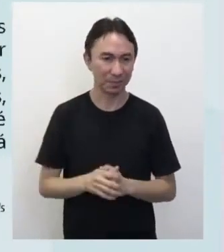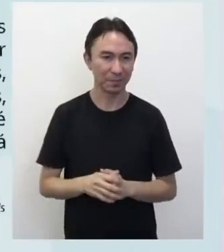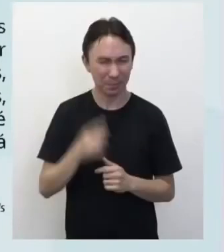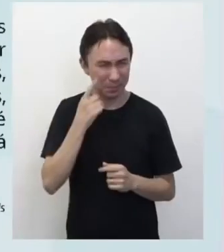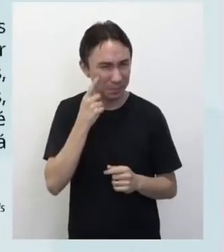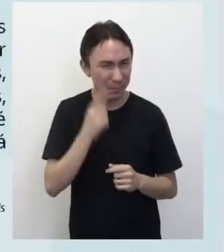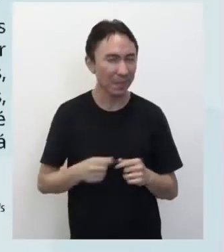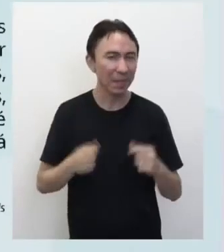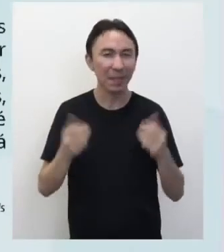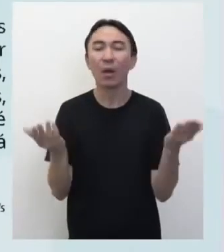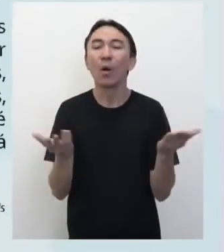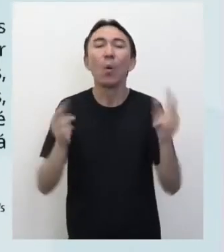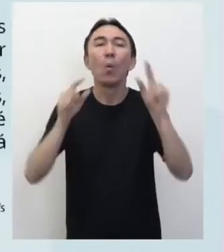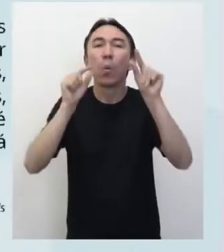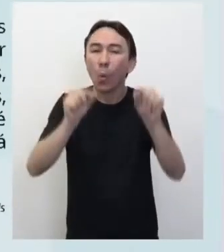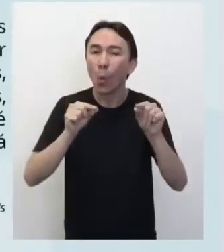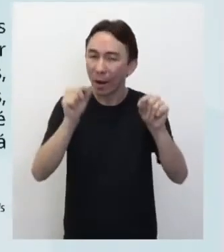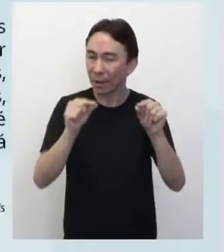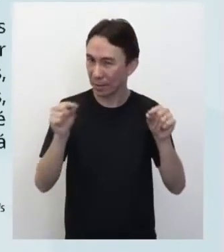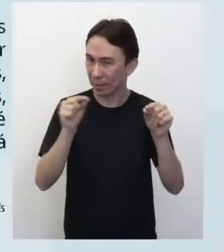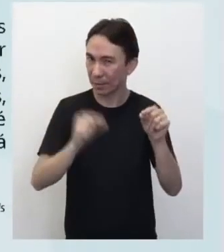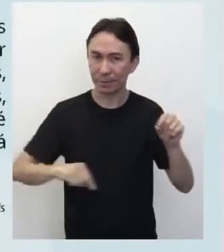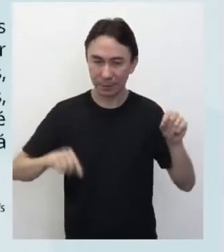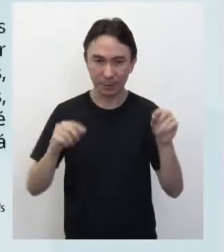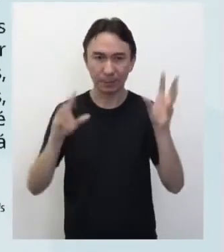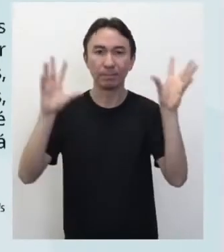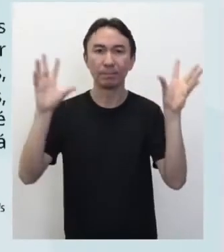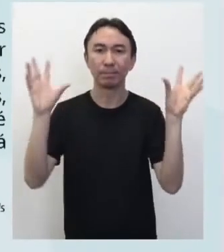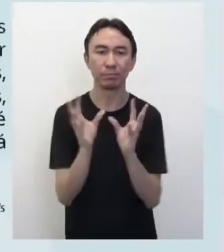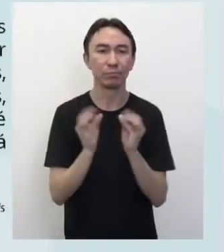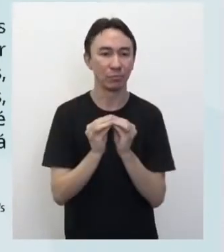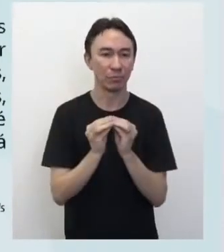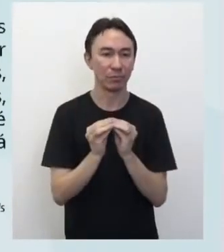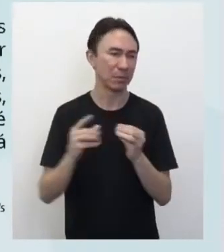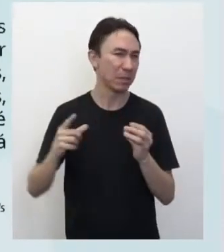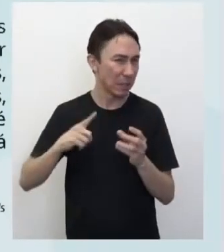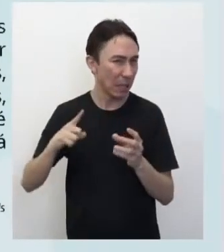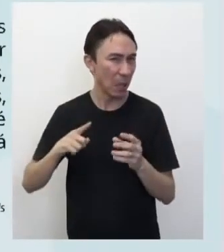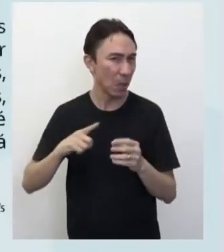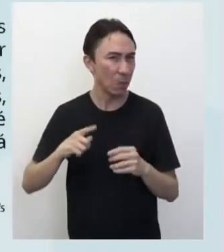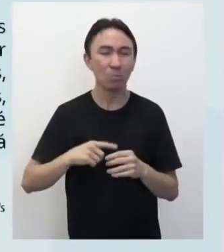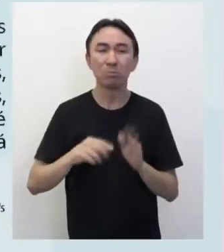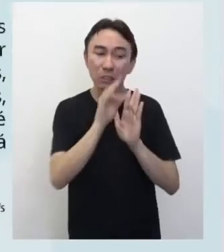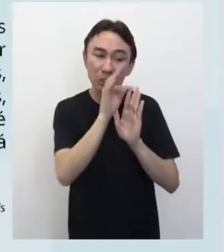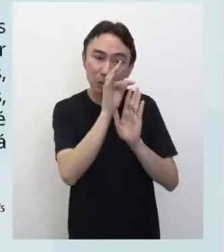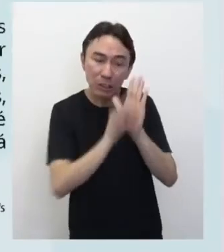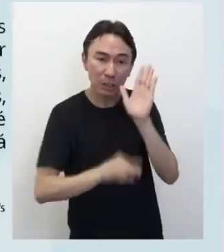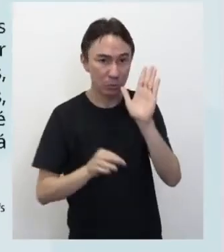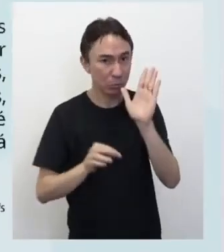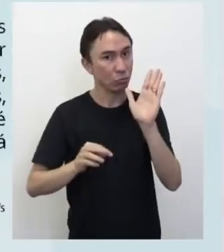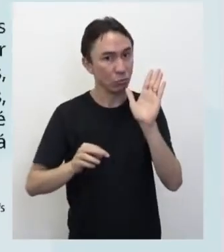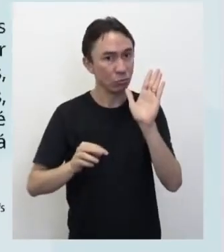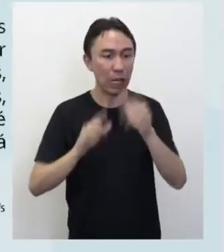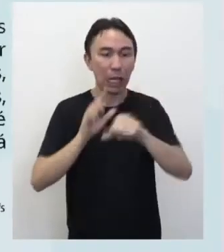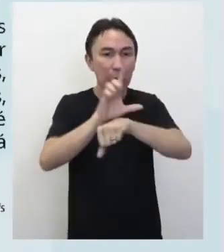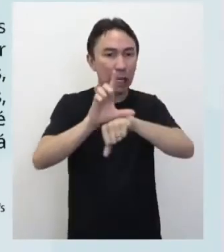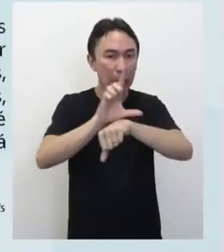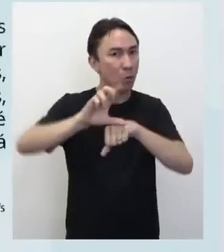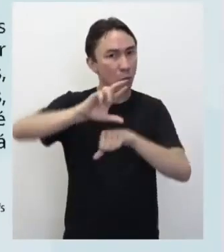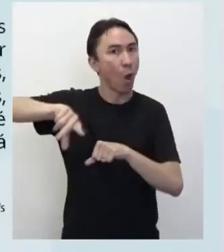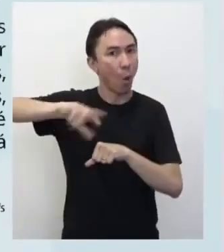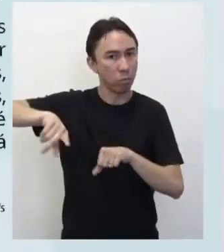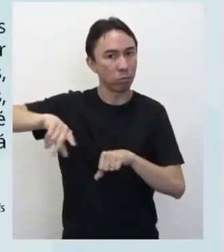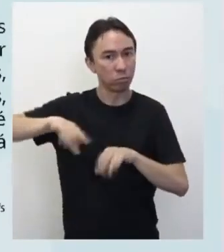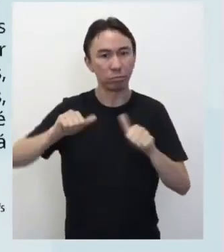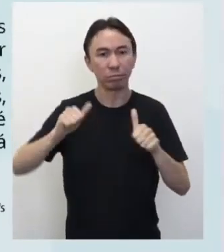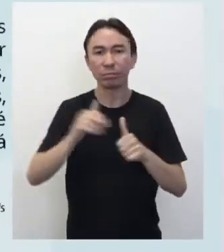amarrar a intertextualidade, eu vou trazer um texto não literário para tratar do mesmo assunto. Começa,